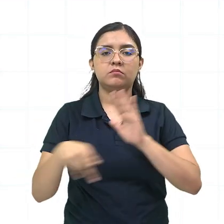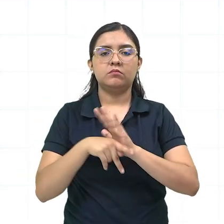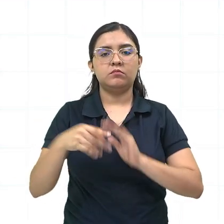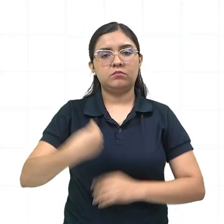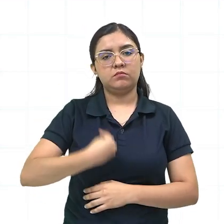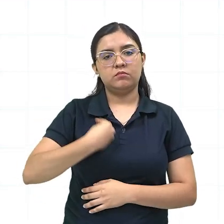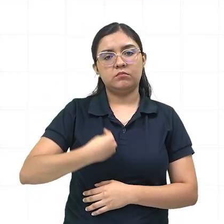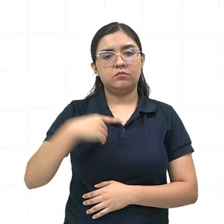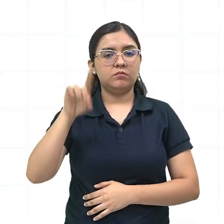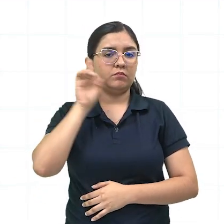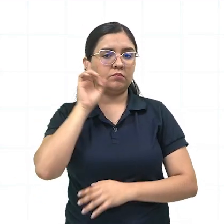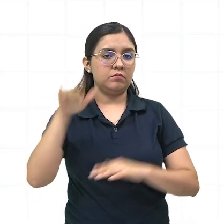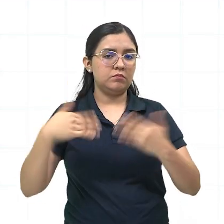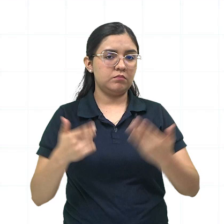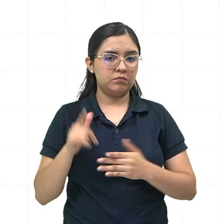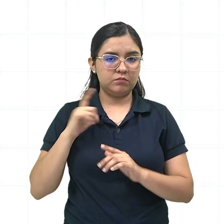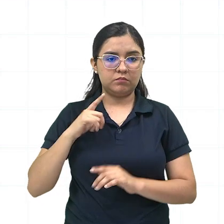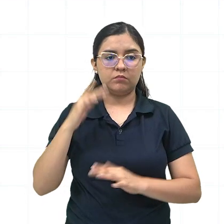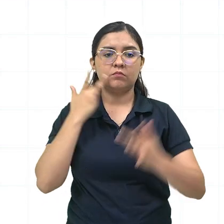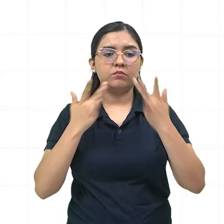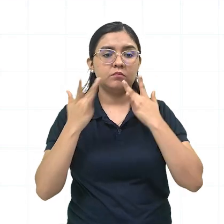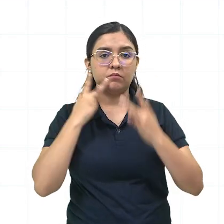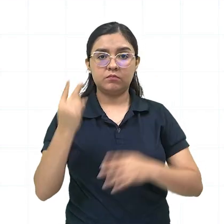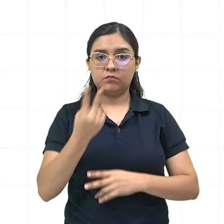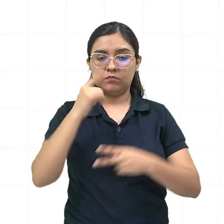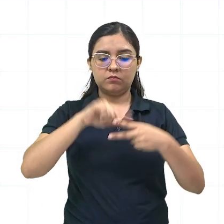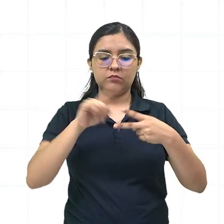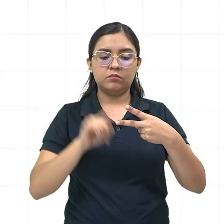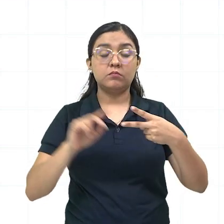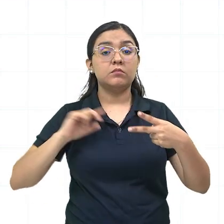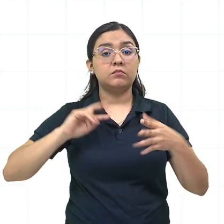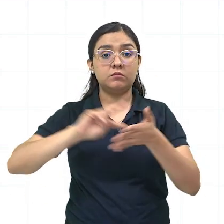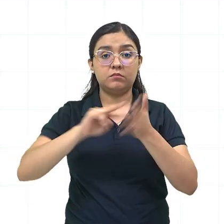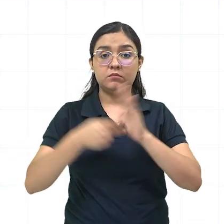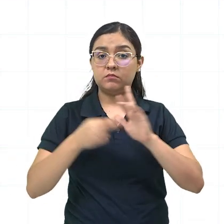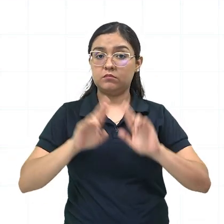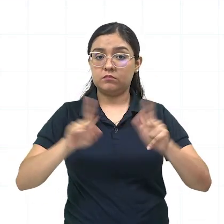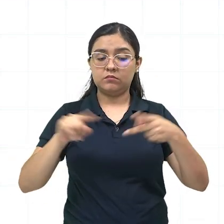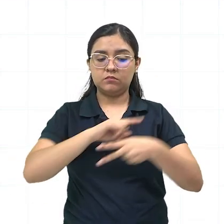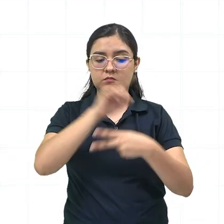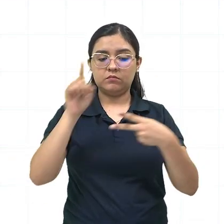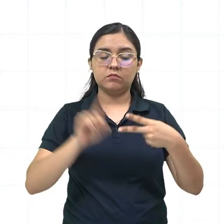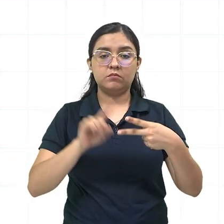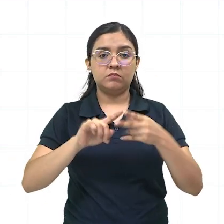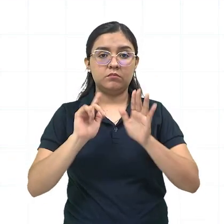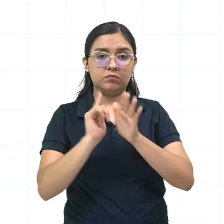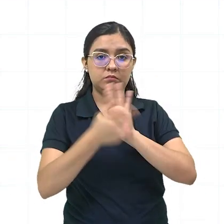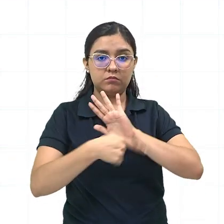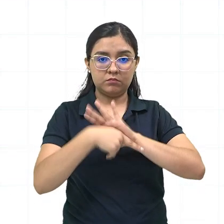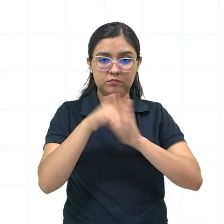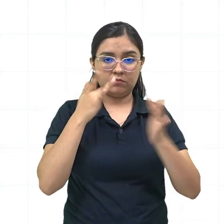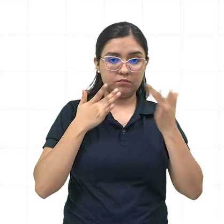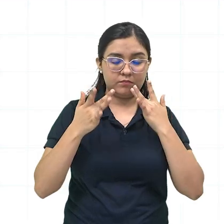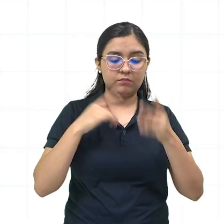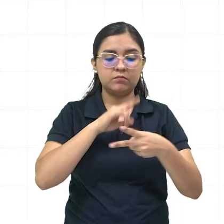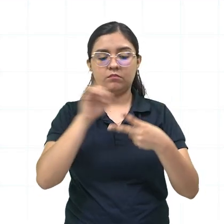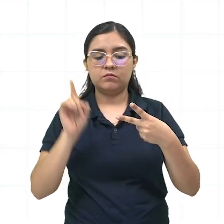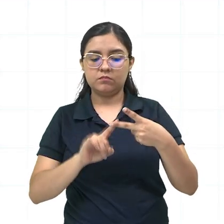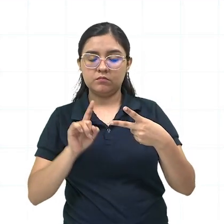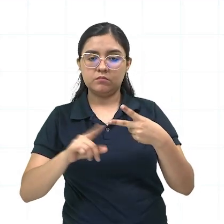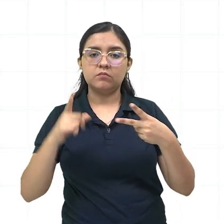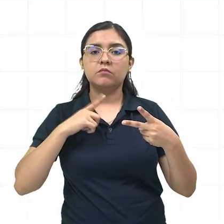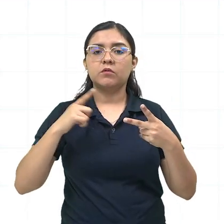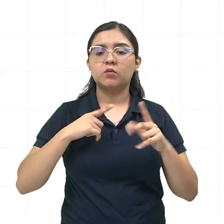cotidiana. A palavra teatro remete a dois significados diferentes. A um gênero da arte ou também